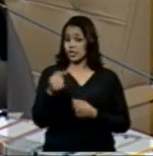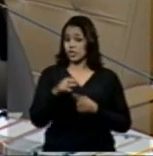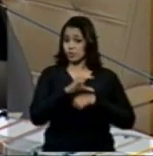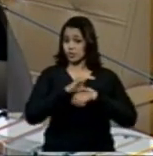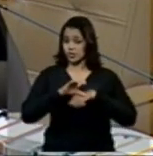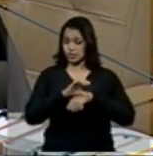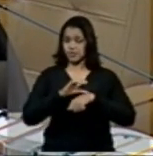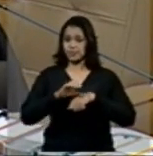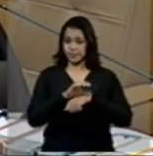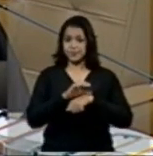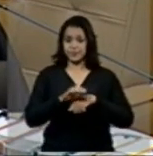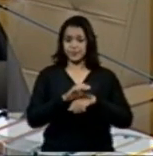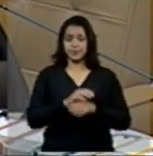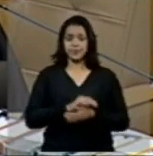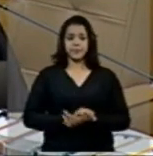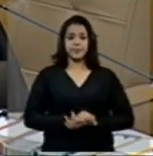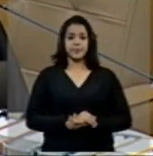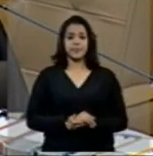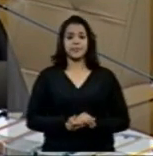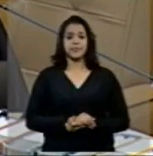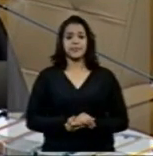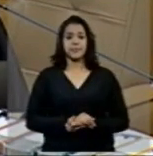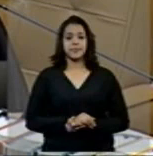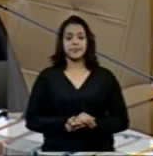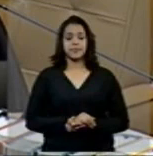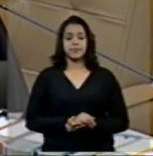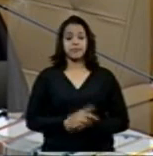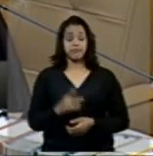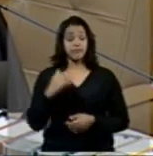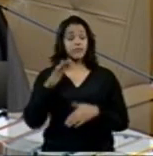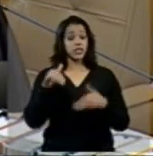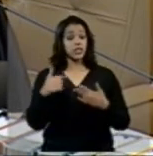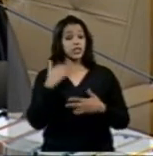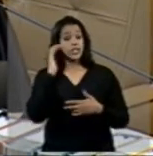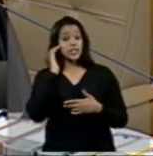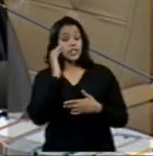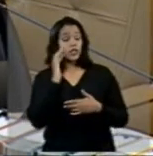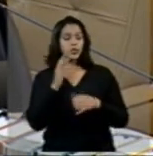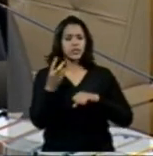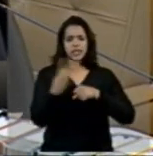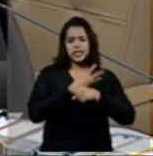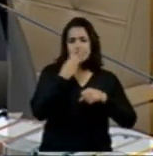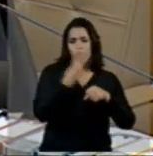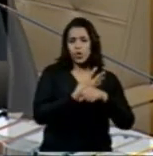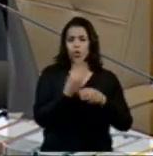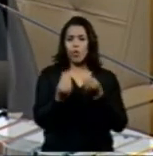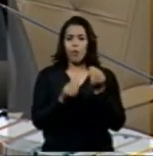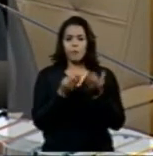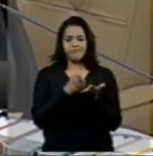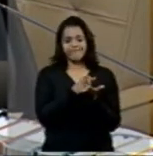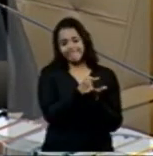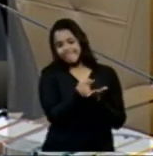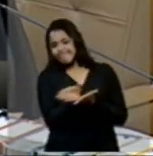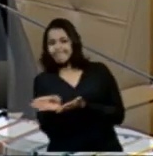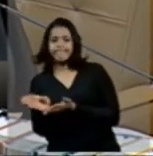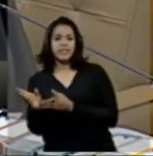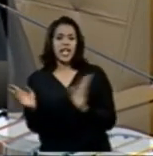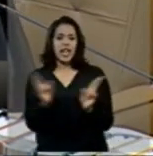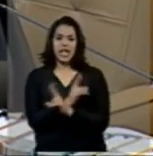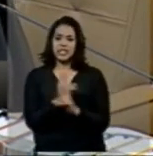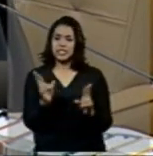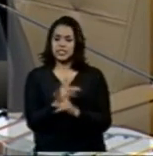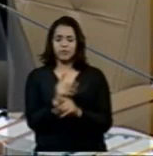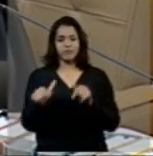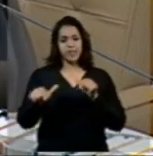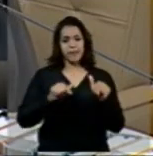da Constituição Federal. Ao entender a terceirização enquanto desvirtuamento da relação bilateral